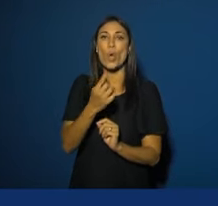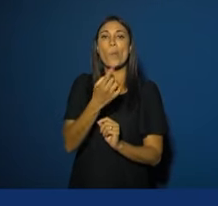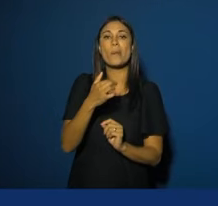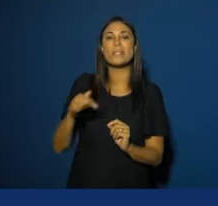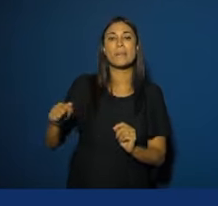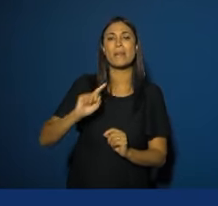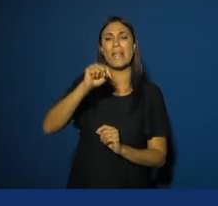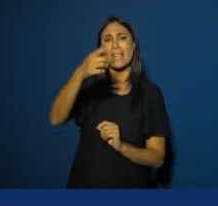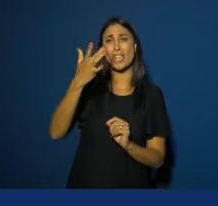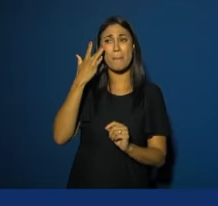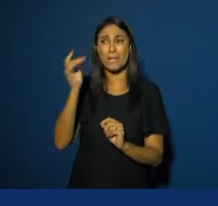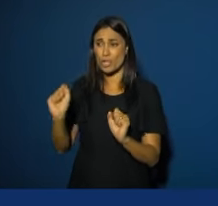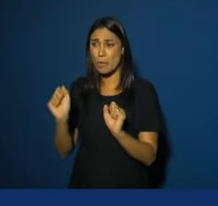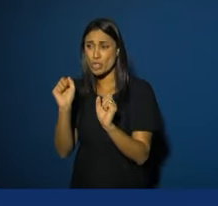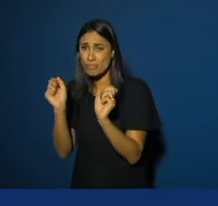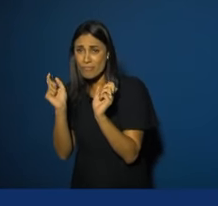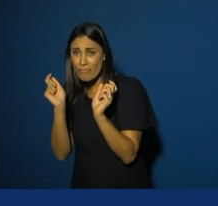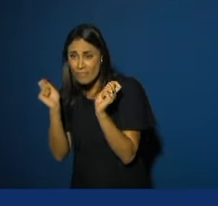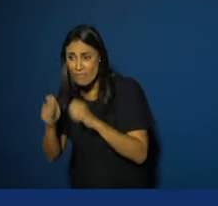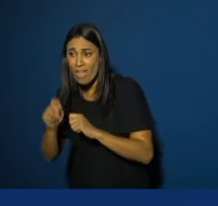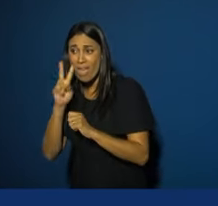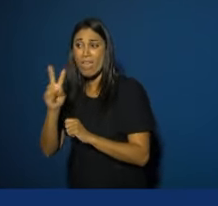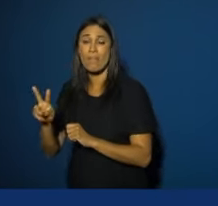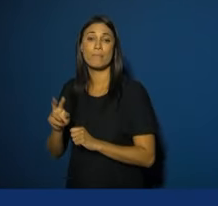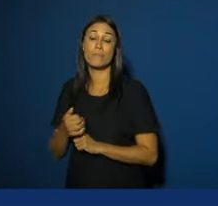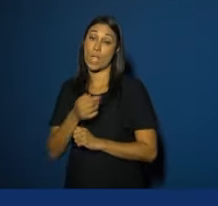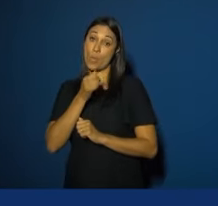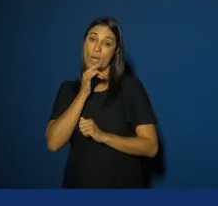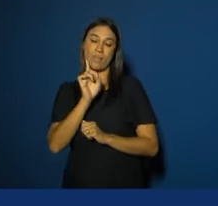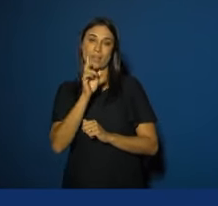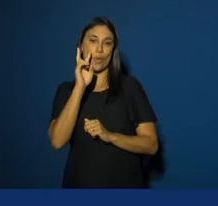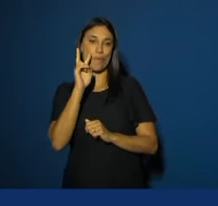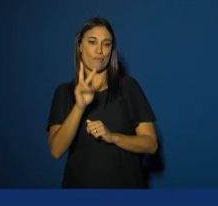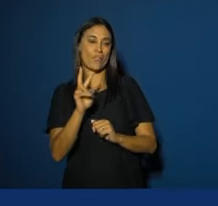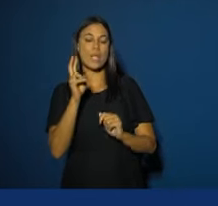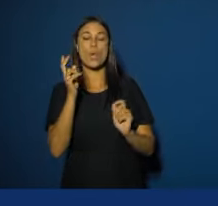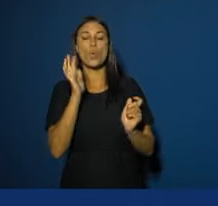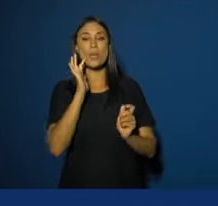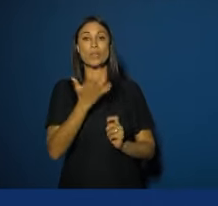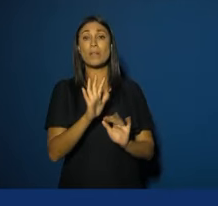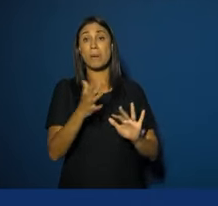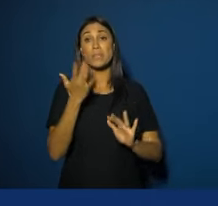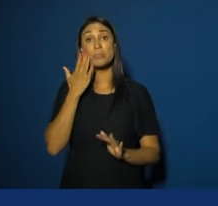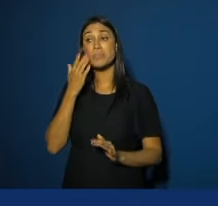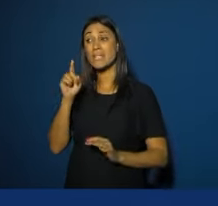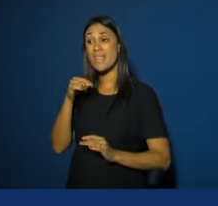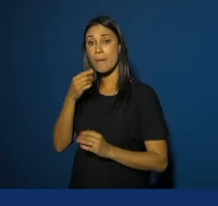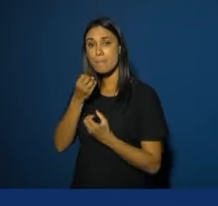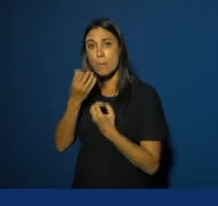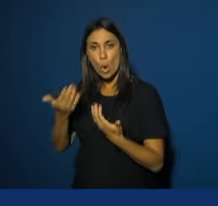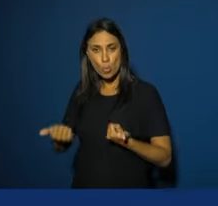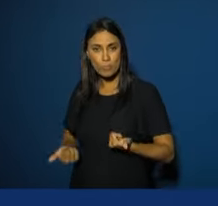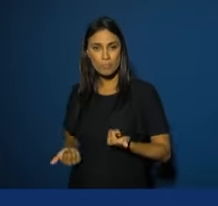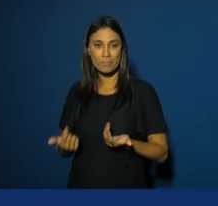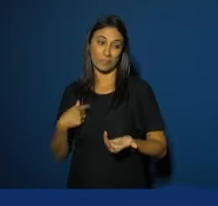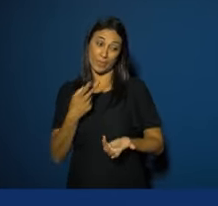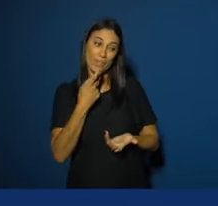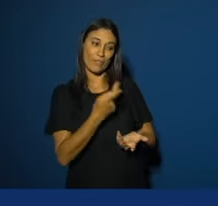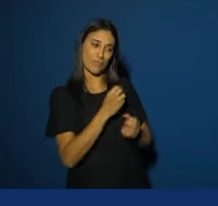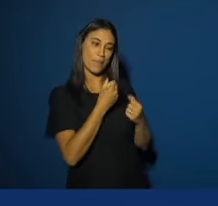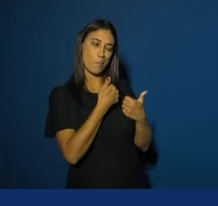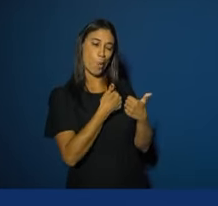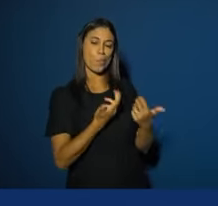a uma semana André amanhã olha amanhã eu não vi ainda o resultado da CC mas eu sei que é bom vai ser bom Ministro vai ser bom ah vai ser bom